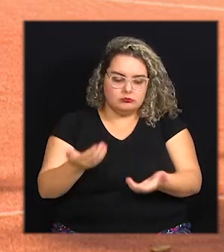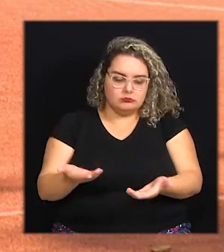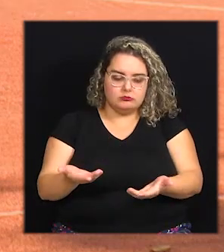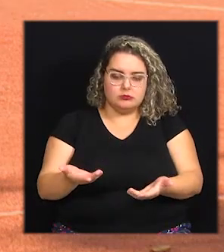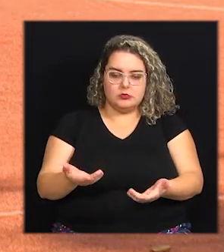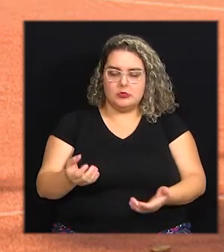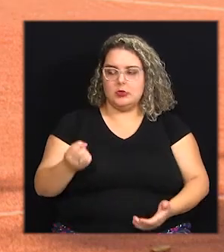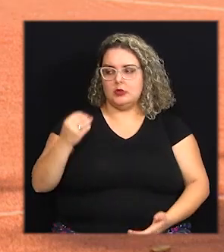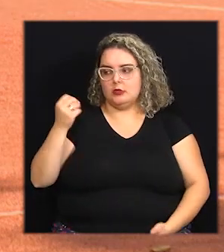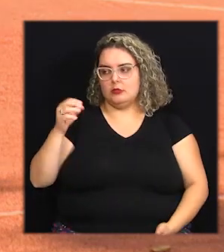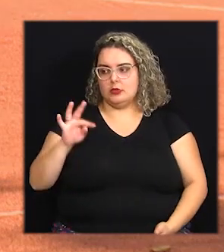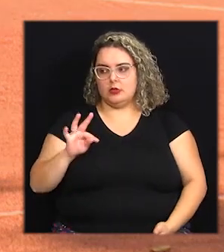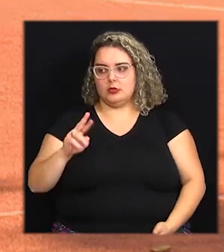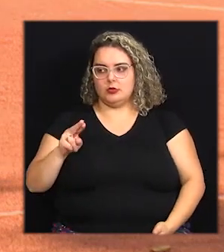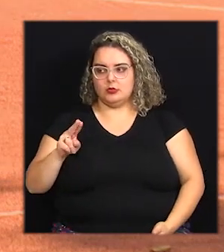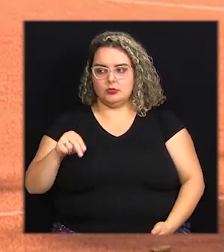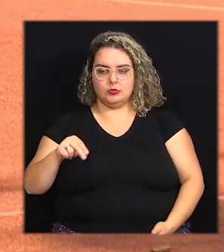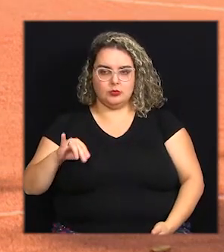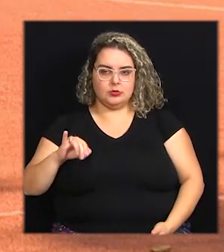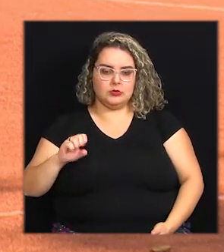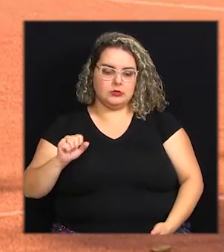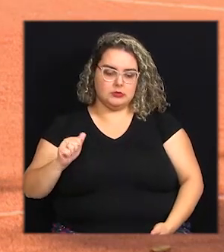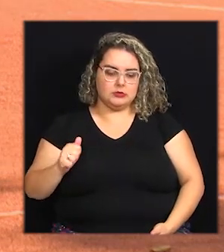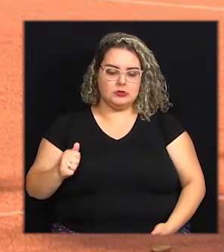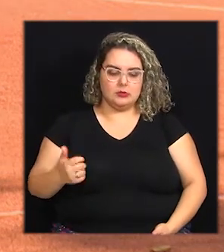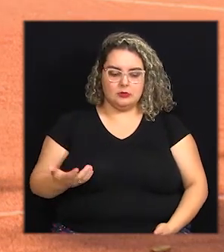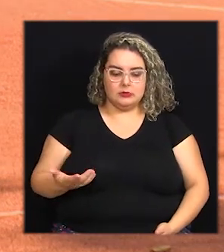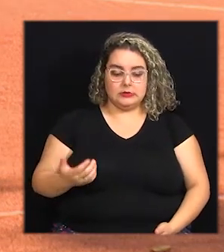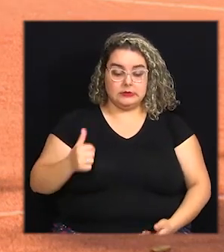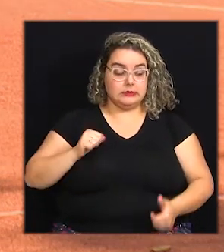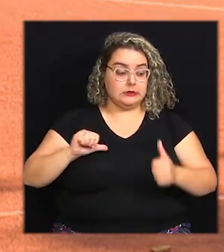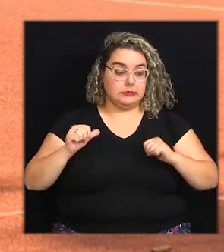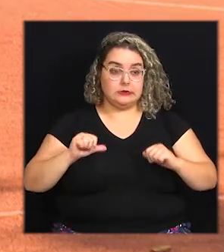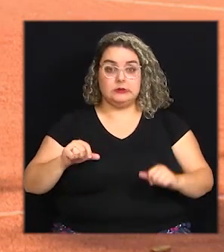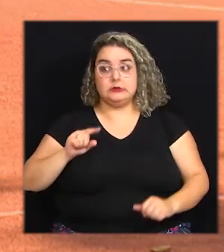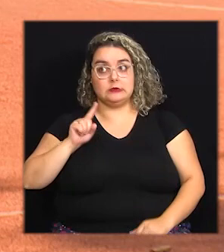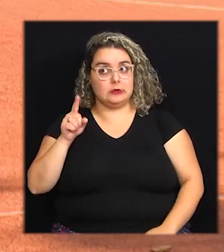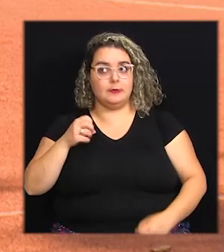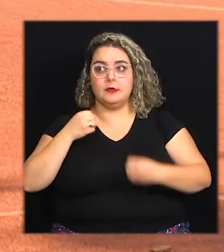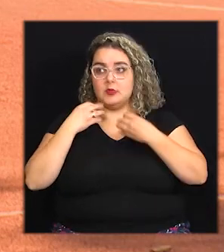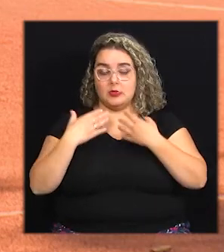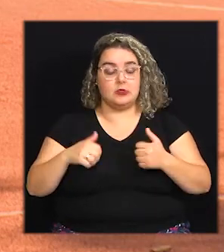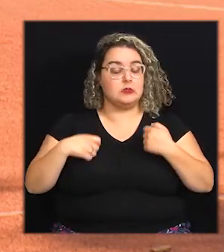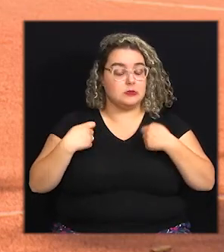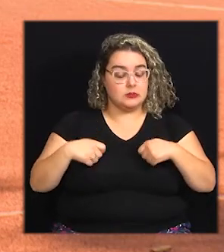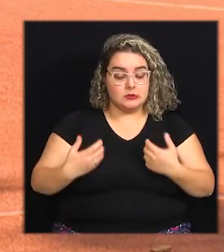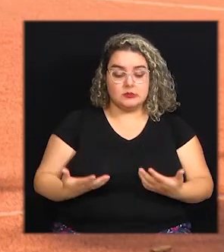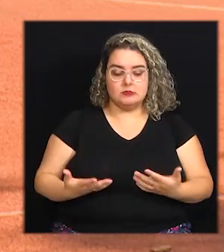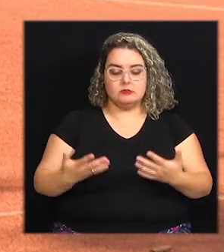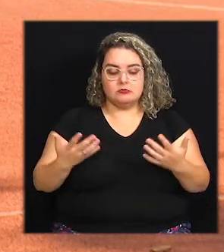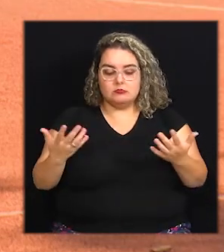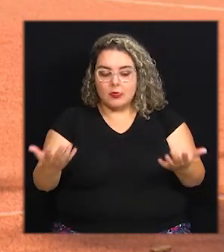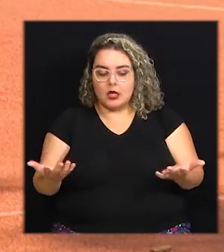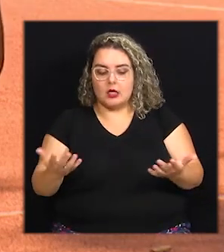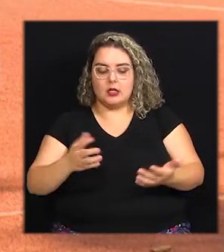quando eu fui pra viagem na Tunísia, eu sempre tinha uma ansiedade de tem que ir lá, tem que ir bem. Mas assim, isso daí a